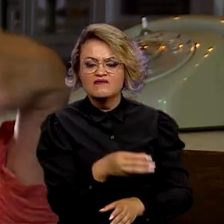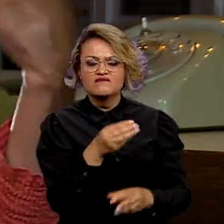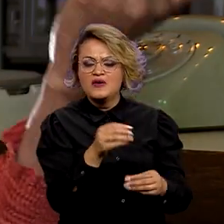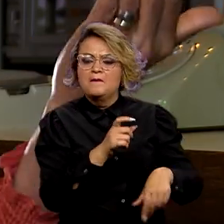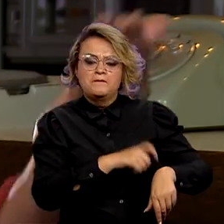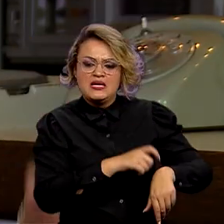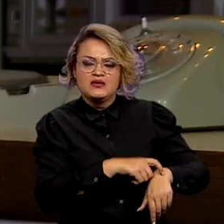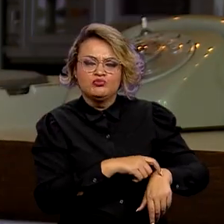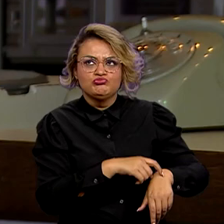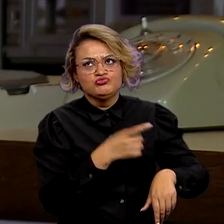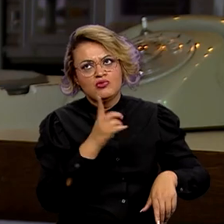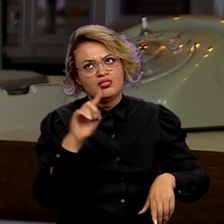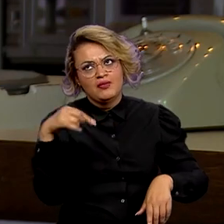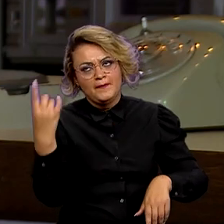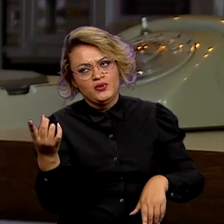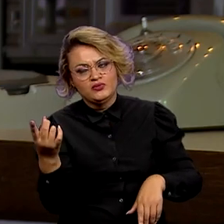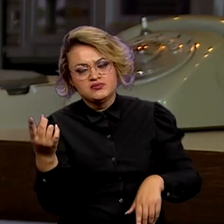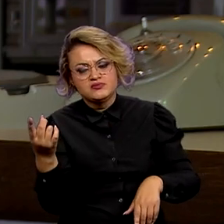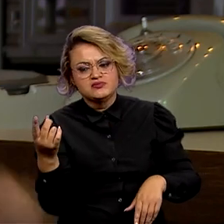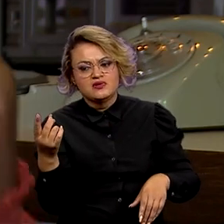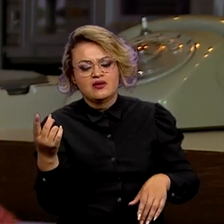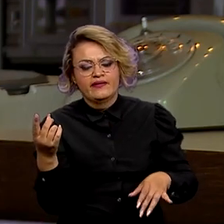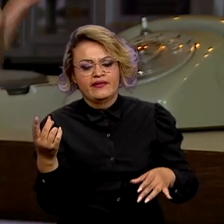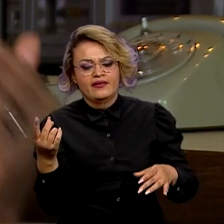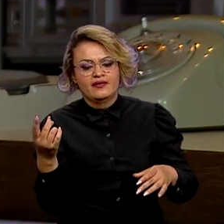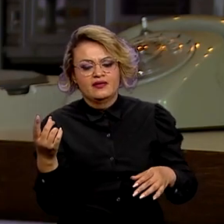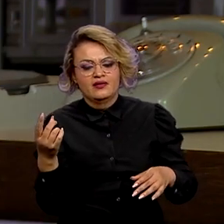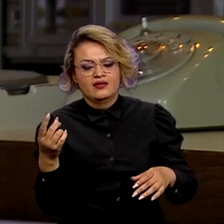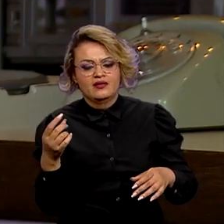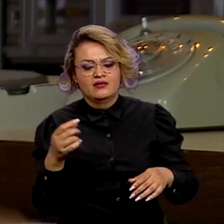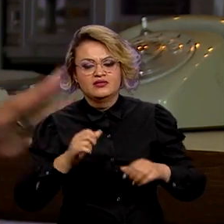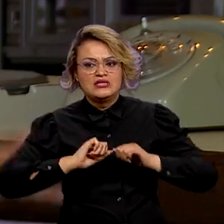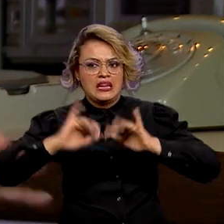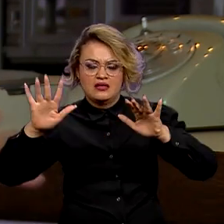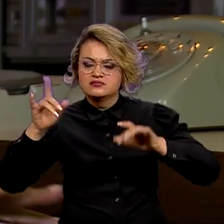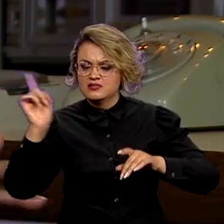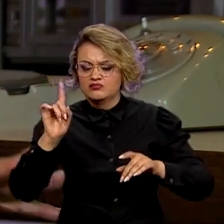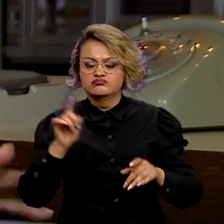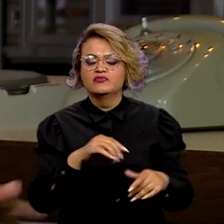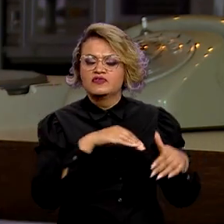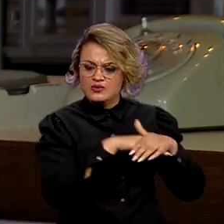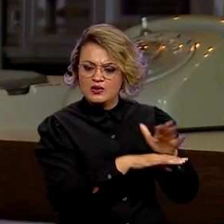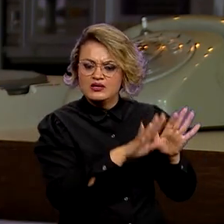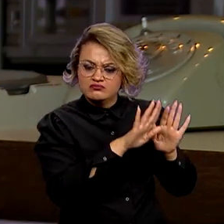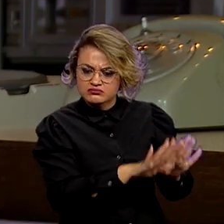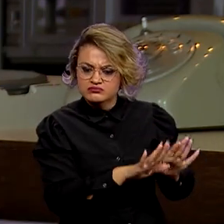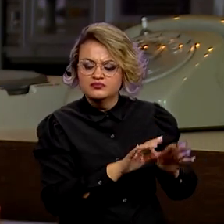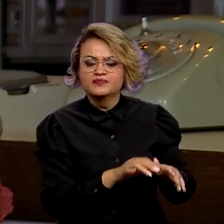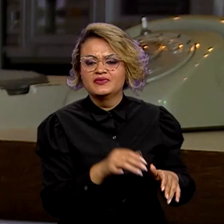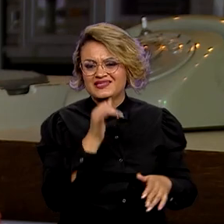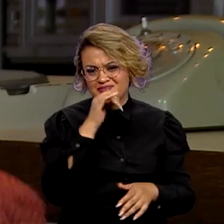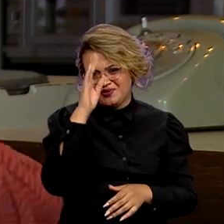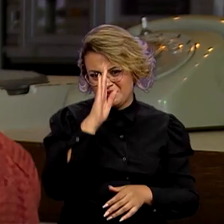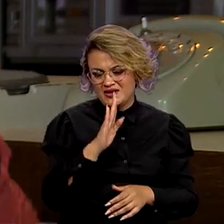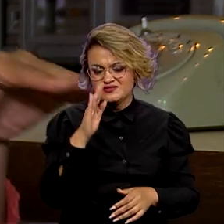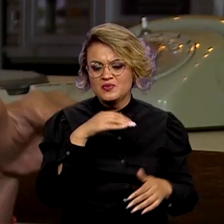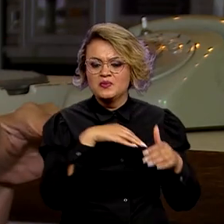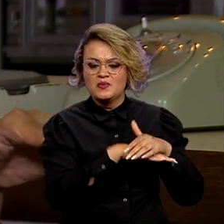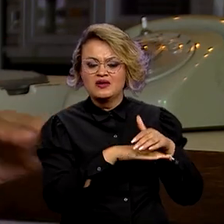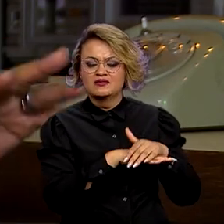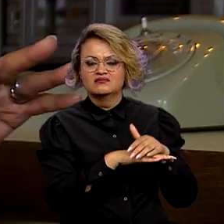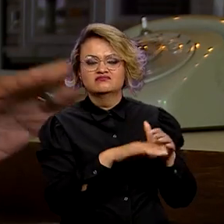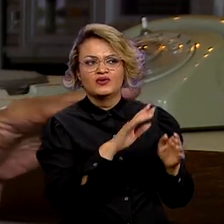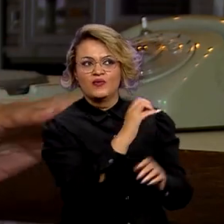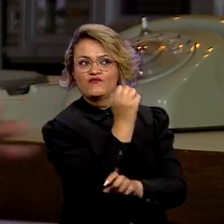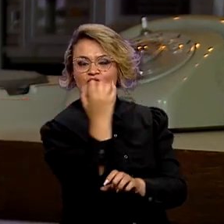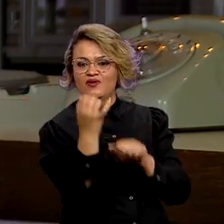um período e depois eles sejam, digamos assim, lançados na atmosfera. Os estoques de carbono, né, no caso do Brasil, é a